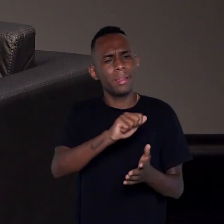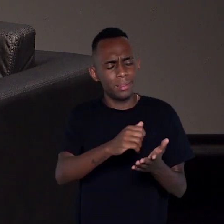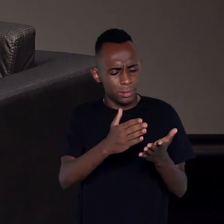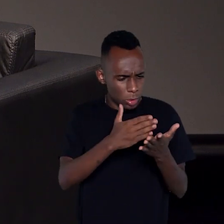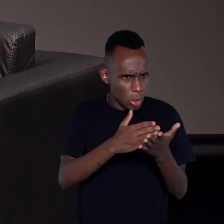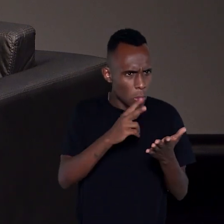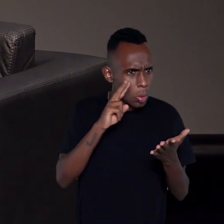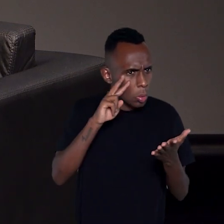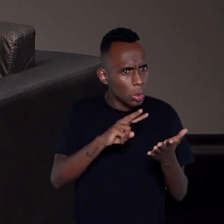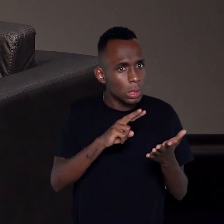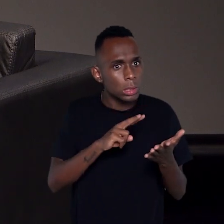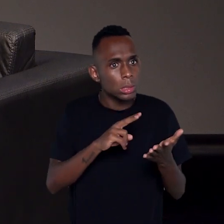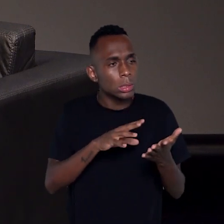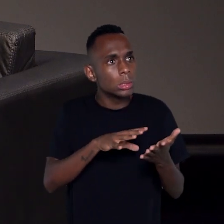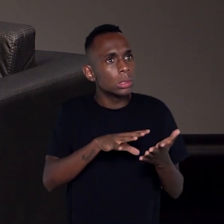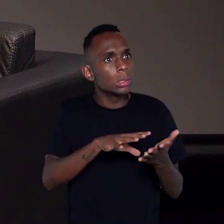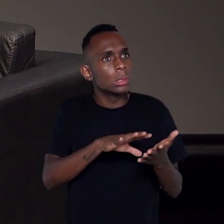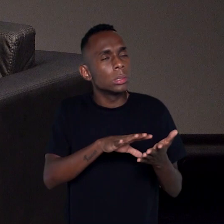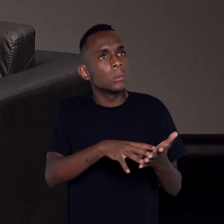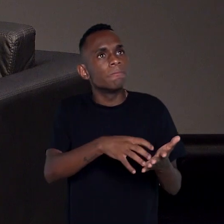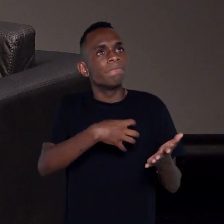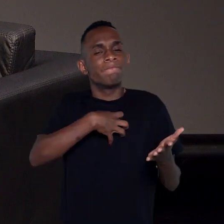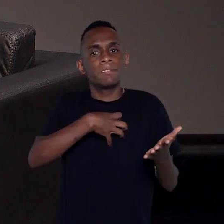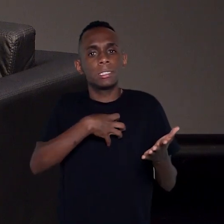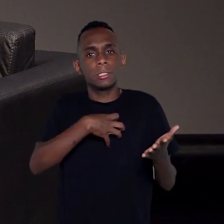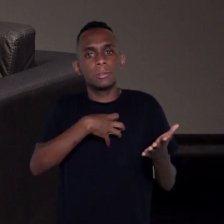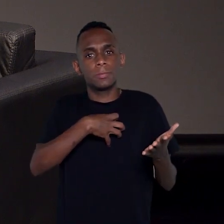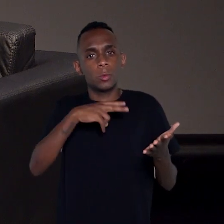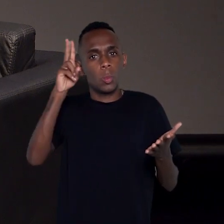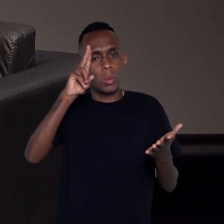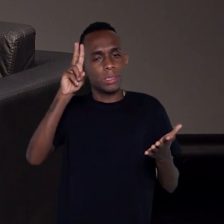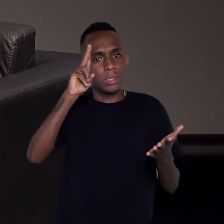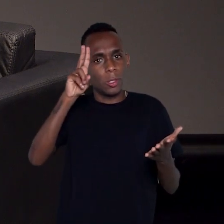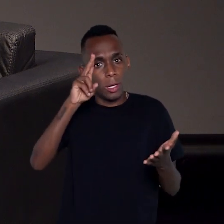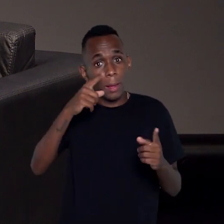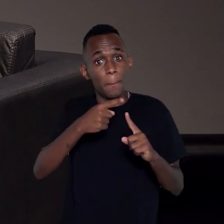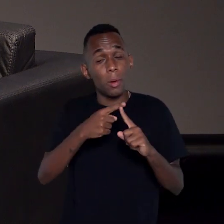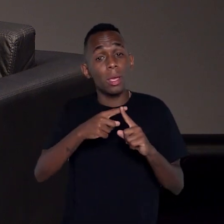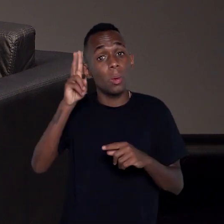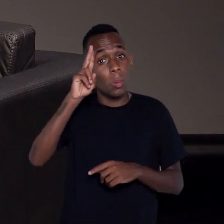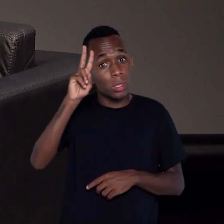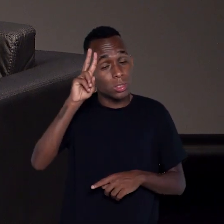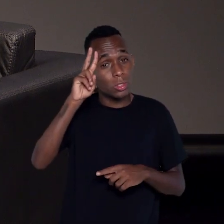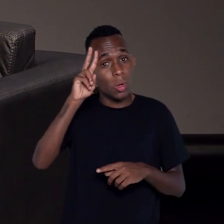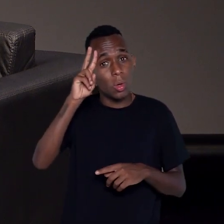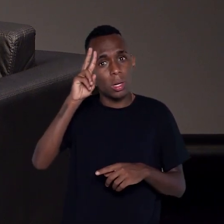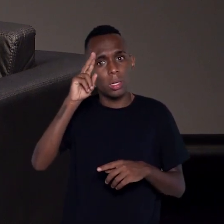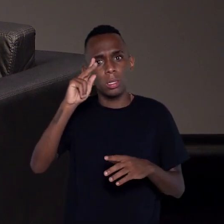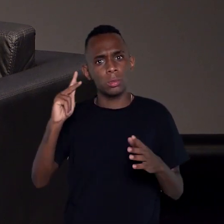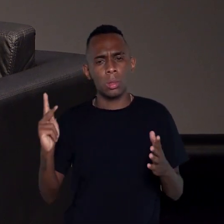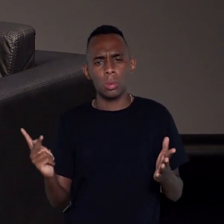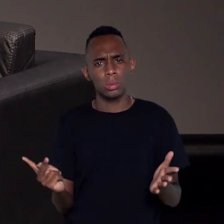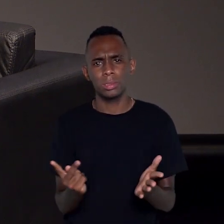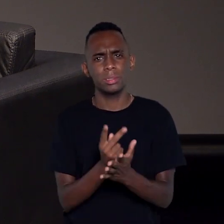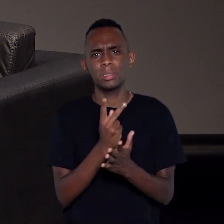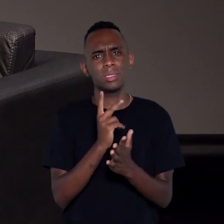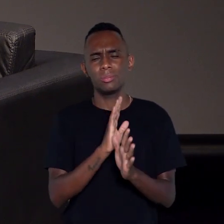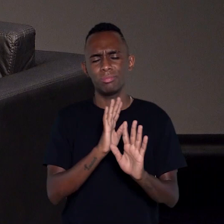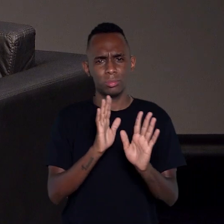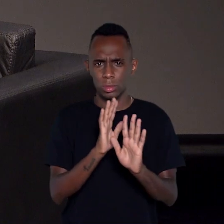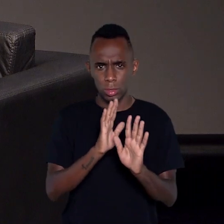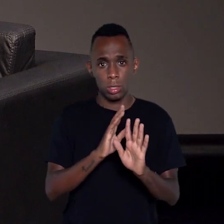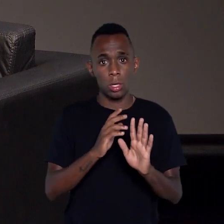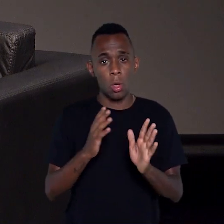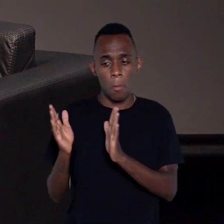Helena. Eu achei aquela história tão cativante, porque era uma história que não acontecia mais, dado